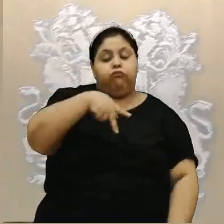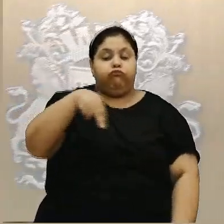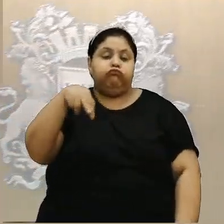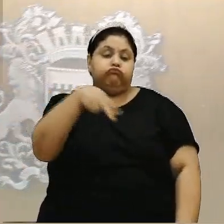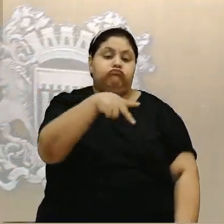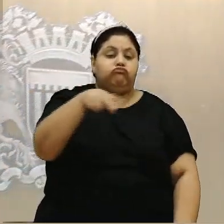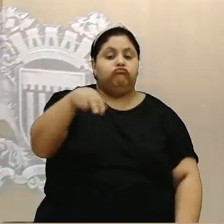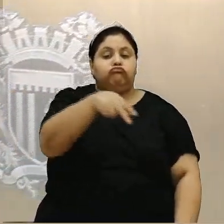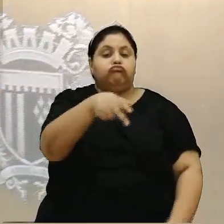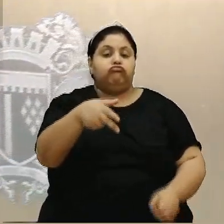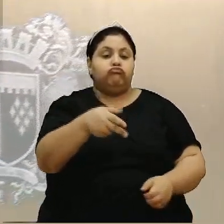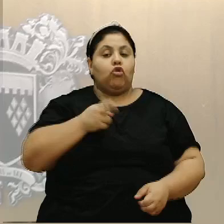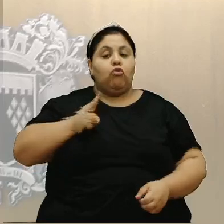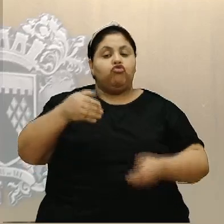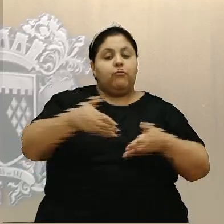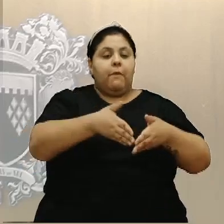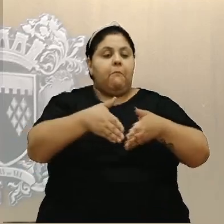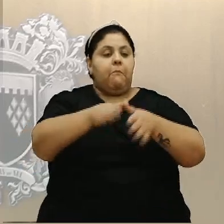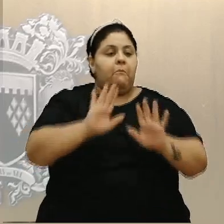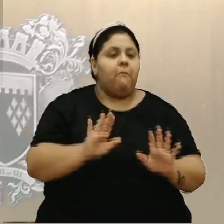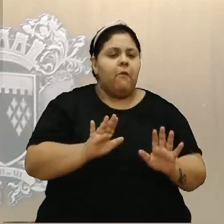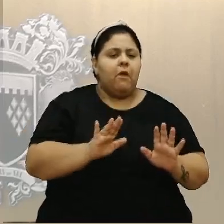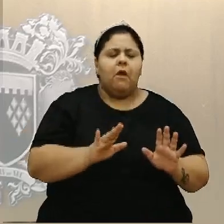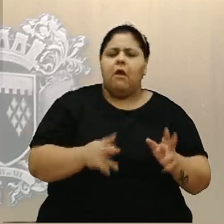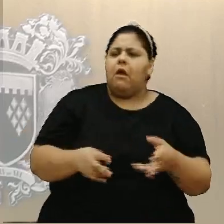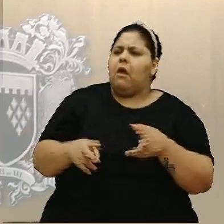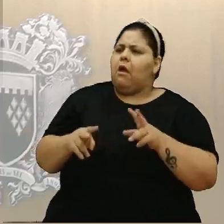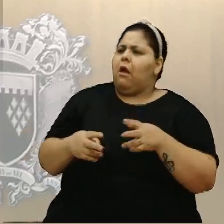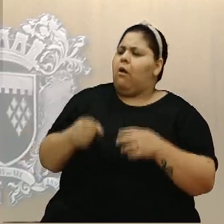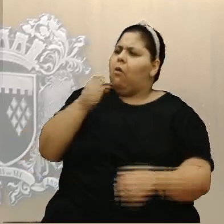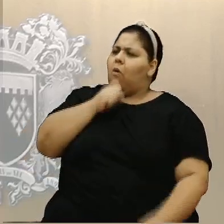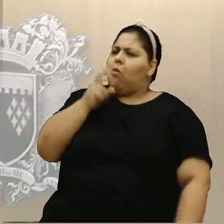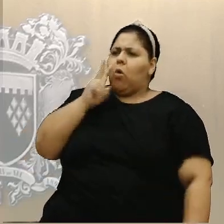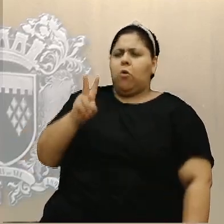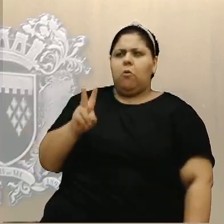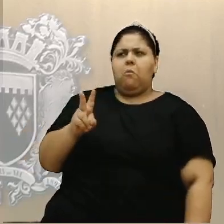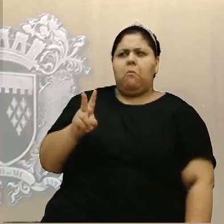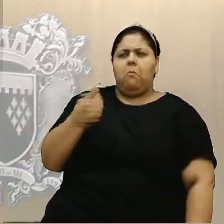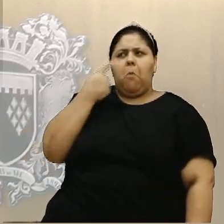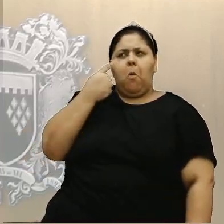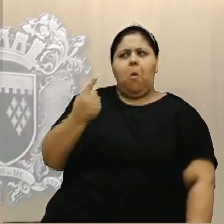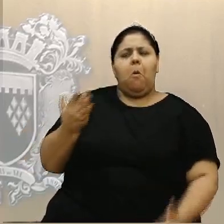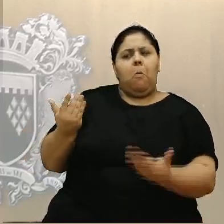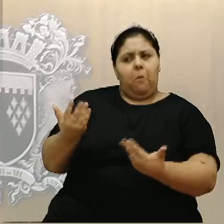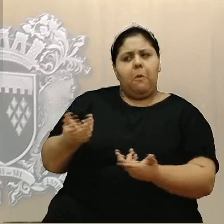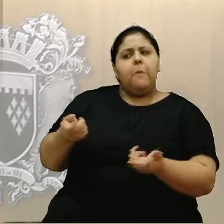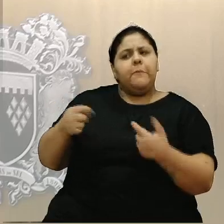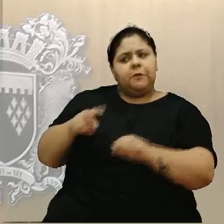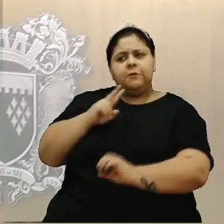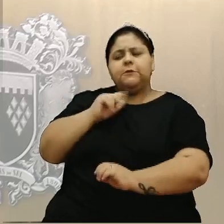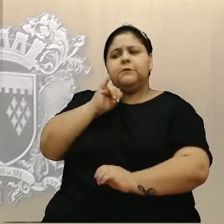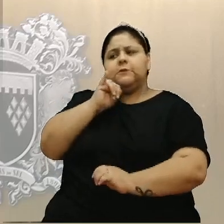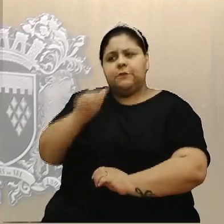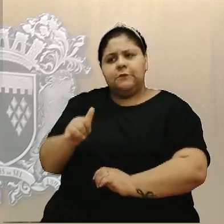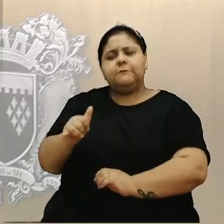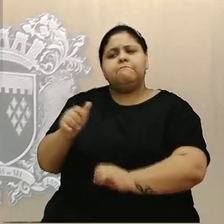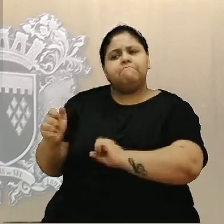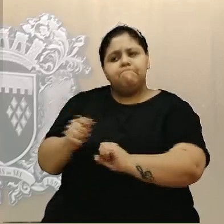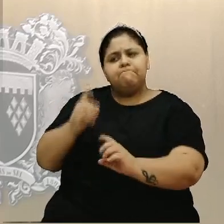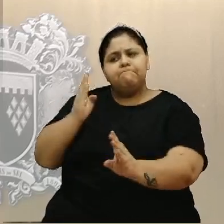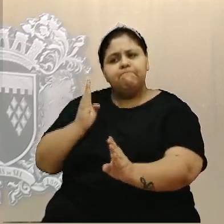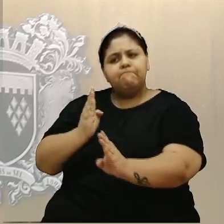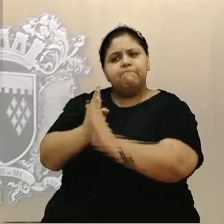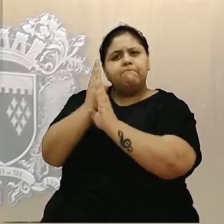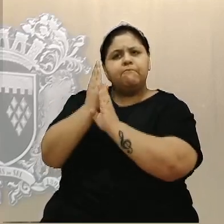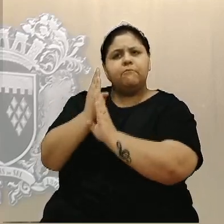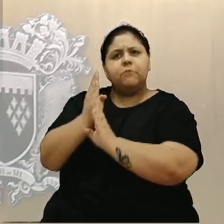minha jornada. Aquele senhor olhou para ele e disse: olha, meu jovem, tenho que te dizer que haverás de encontrar o